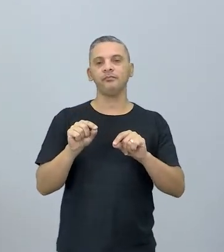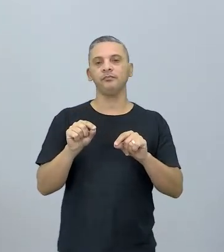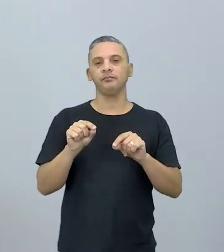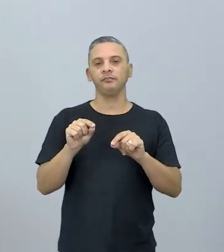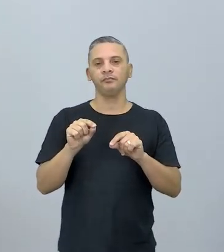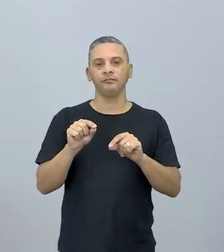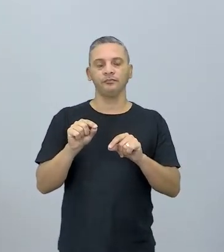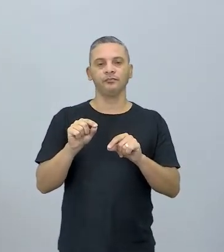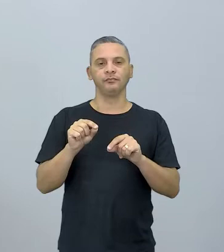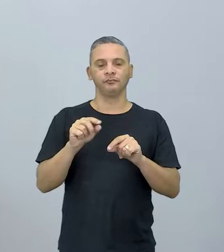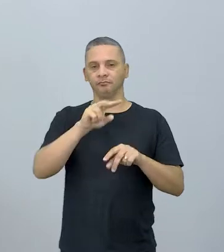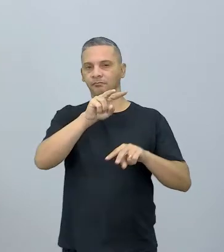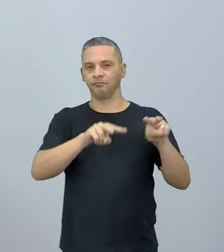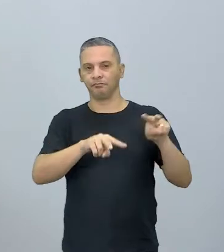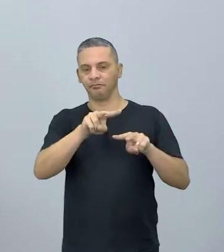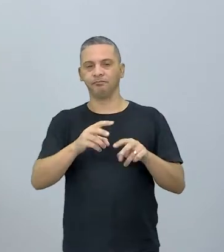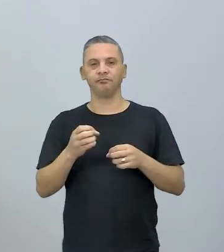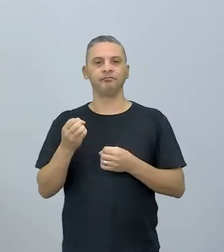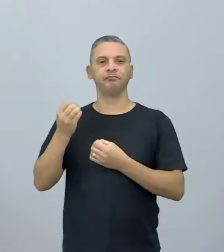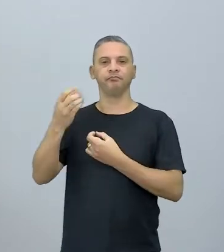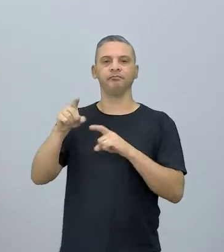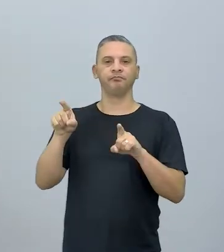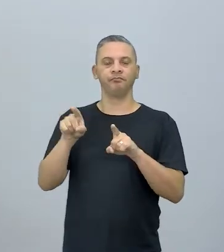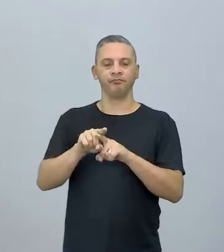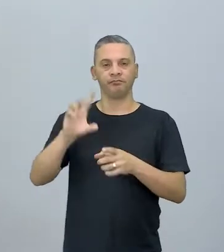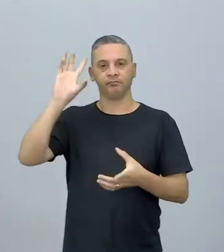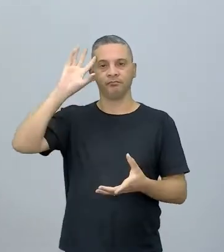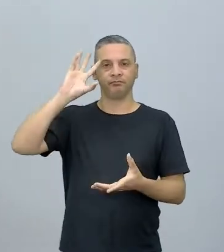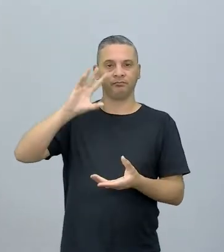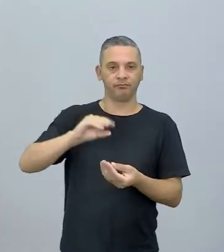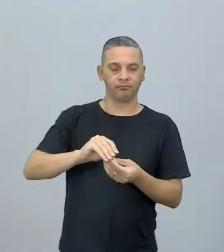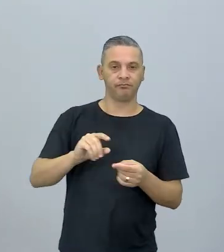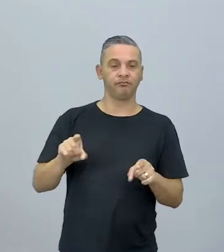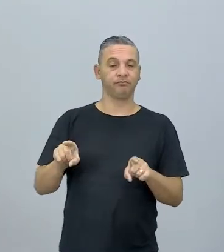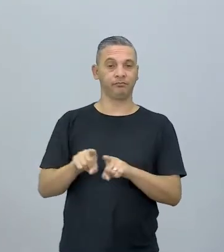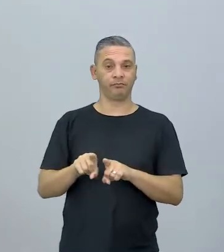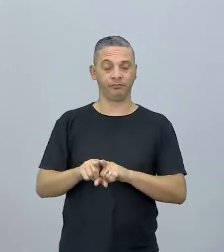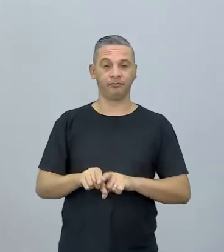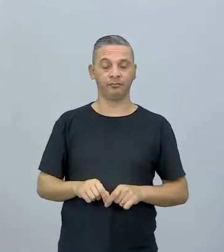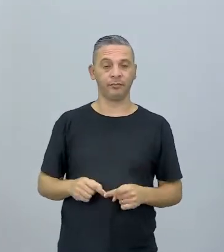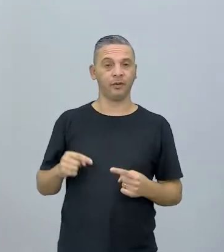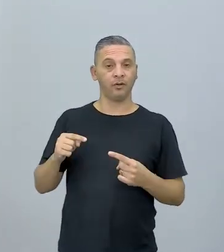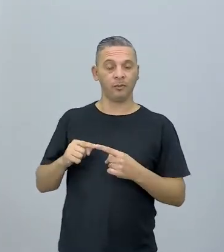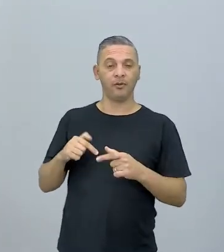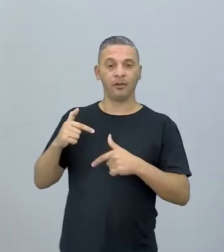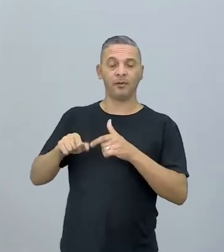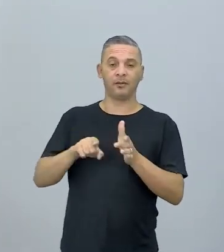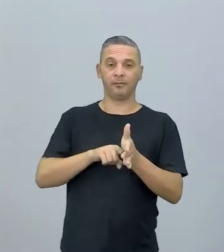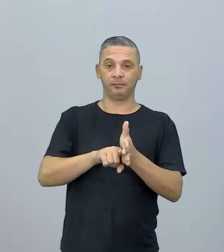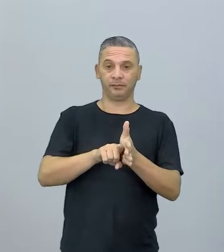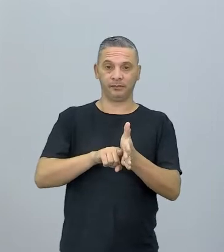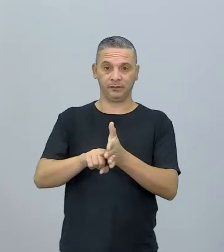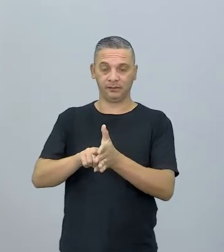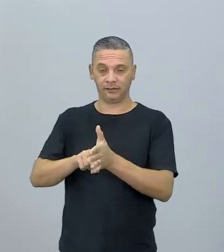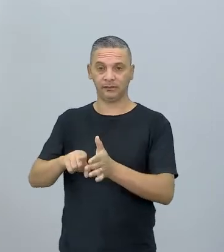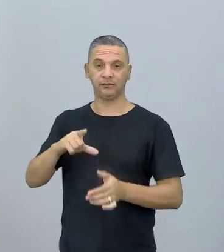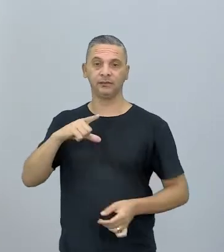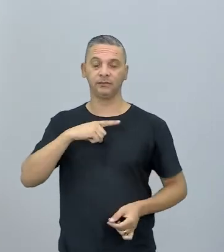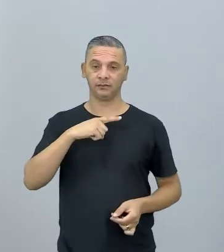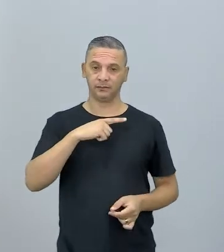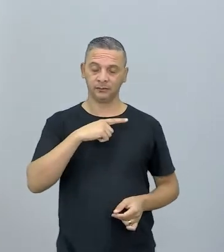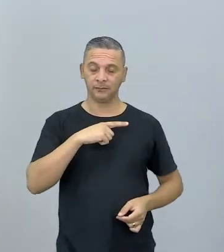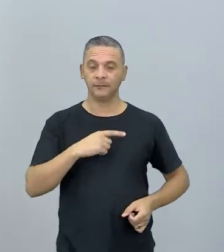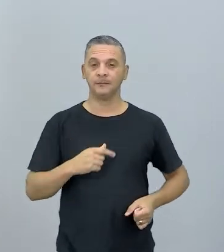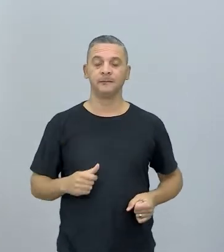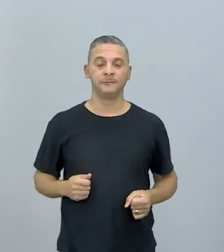fazer a verificação desses dados e ter uma conclusão. Então esse sim é um trabalho de pesquisa. O trabalho de pesquisa